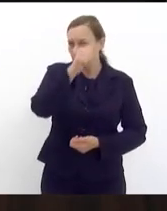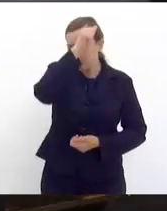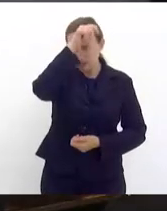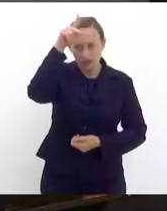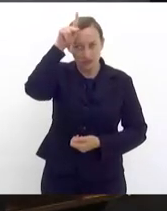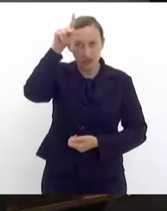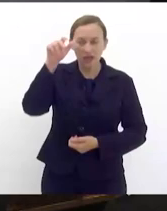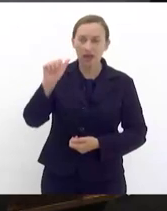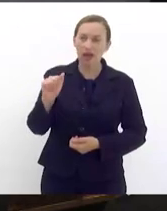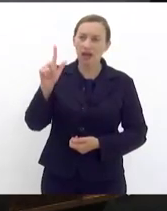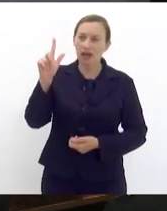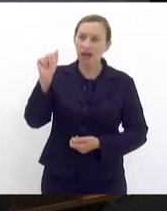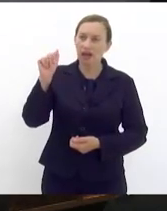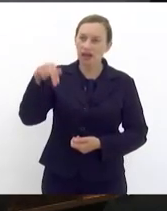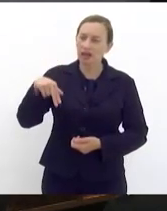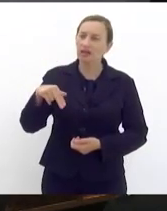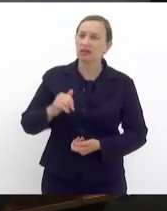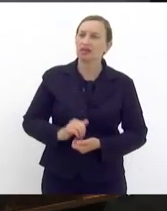Bombeiro.